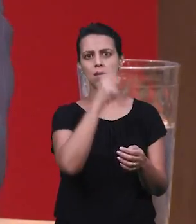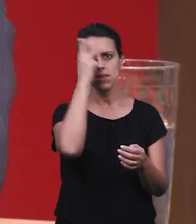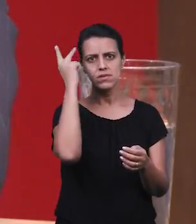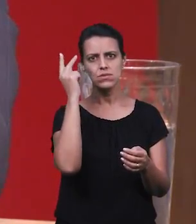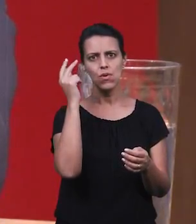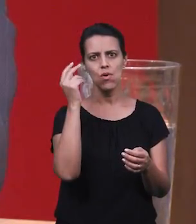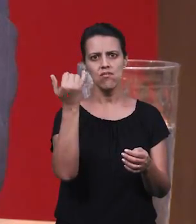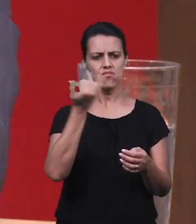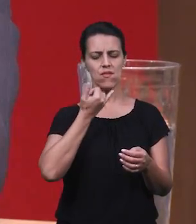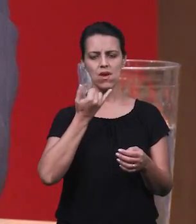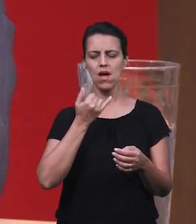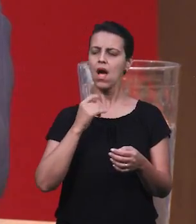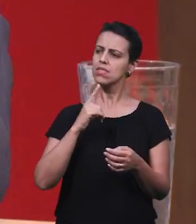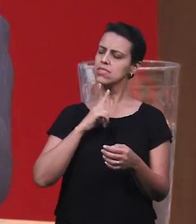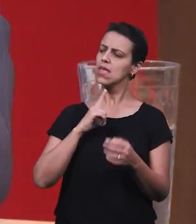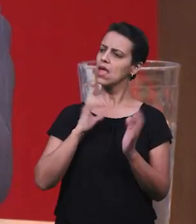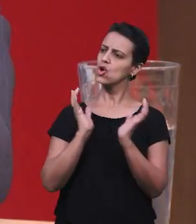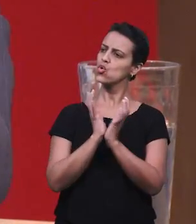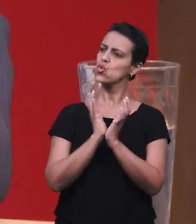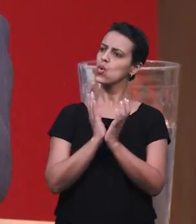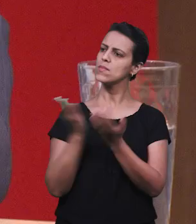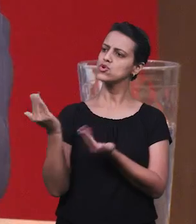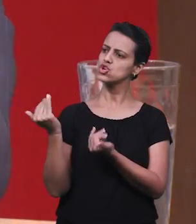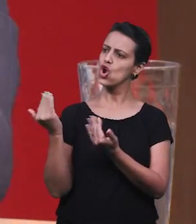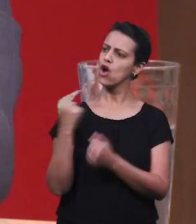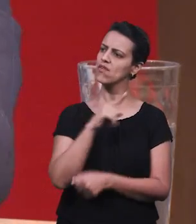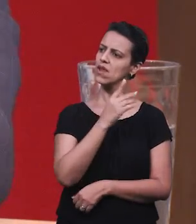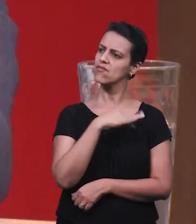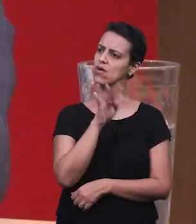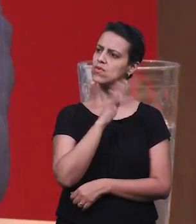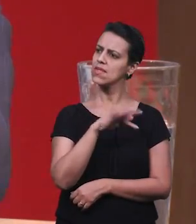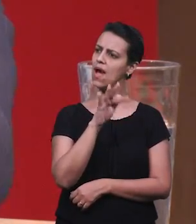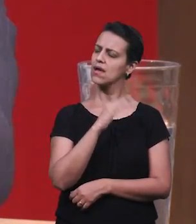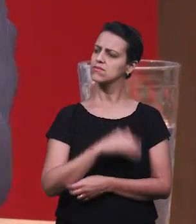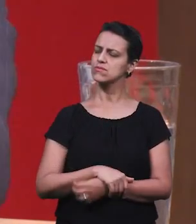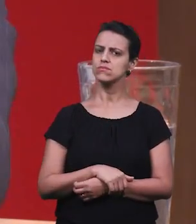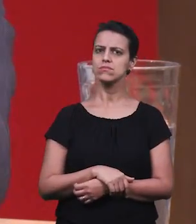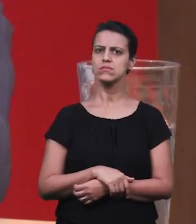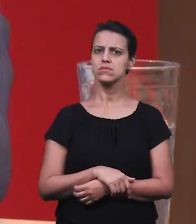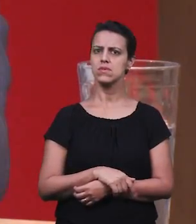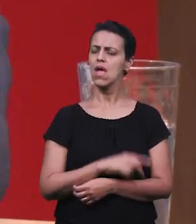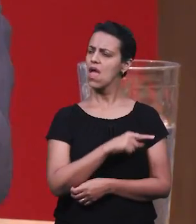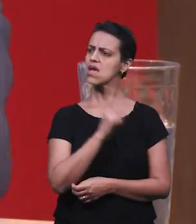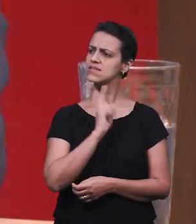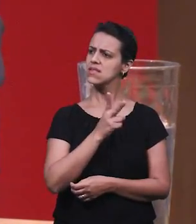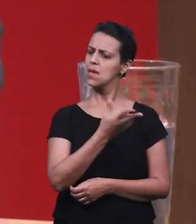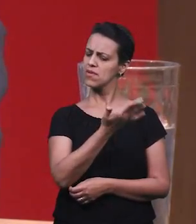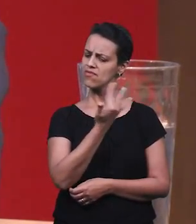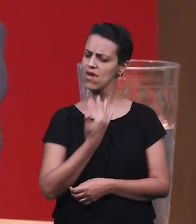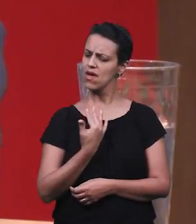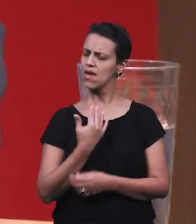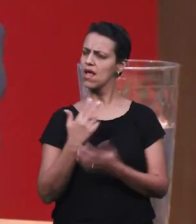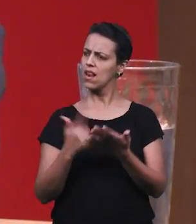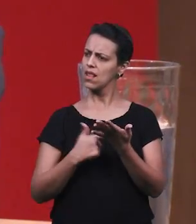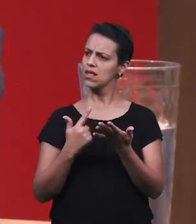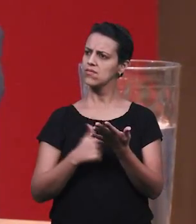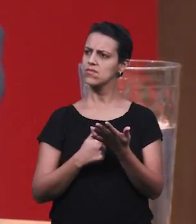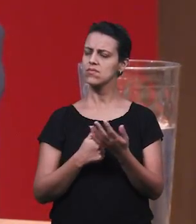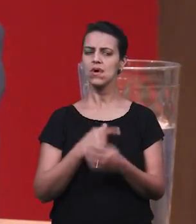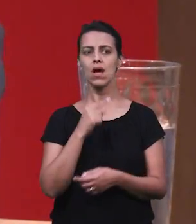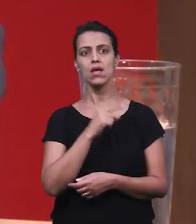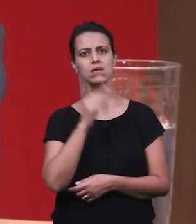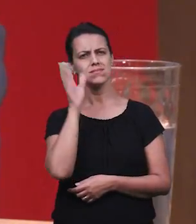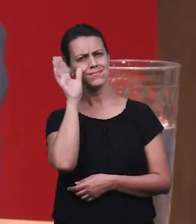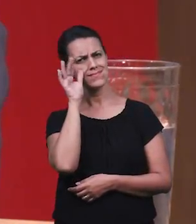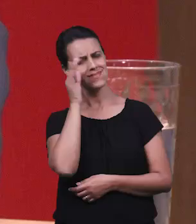jovens universitários que sempre ia ali, se interessava por literaturas, alguma coisa. Ele se interessou